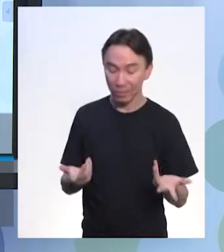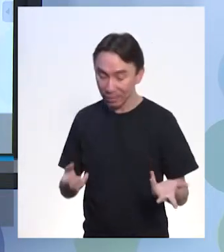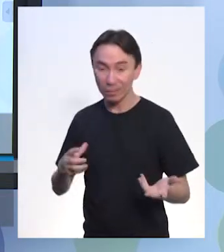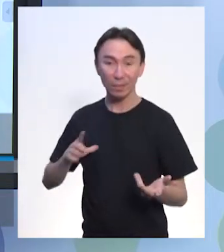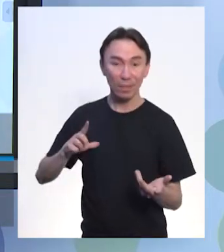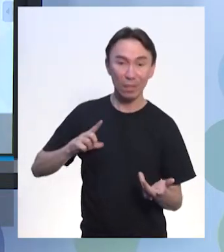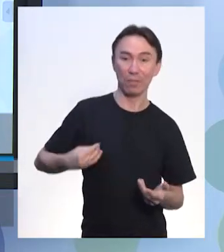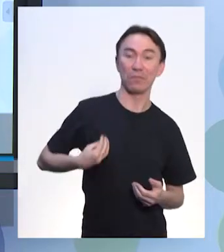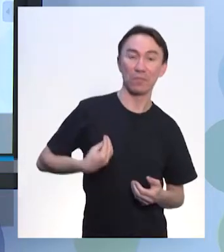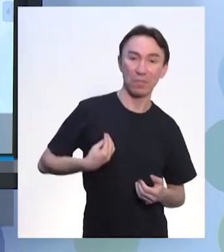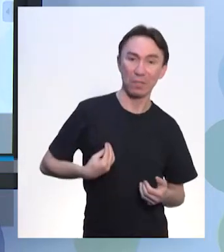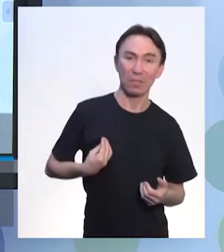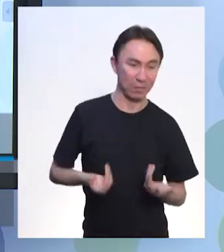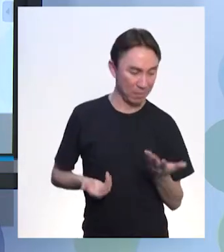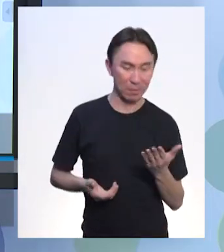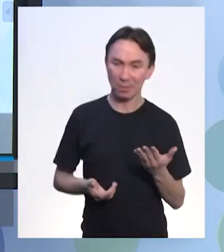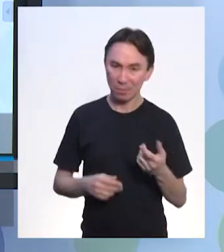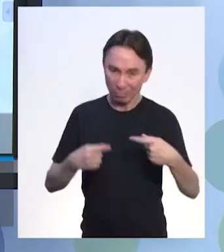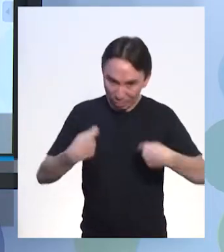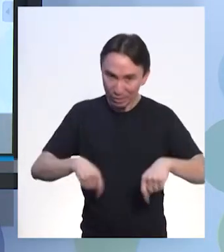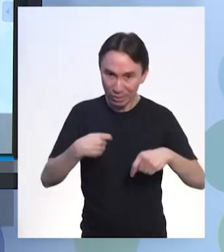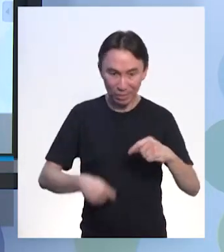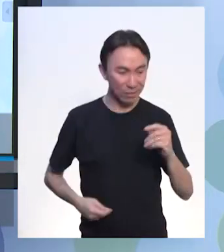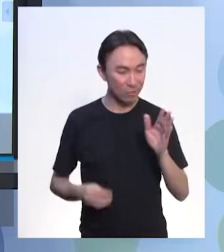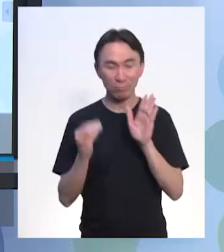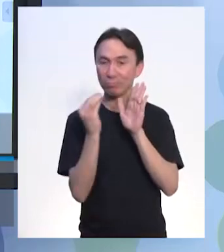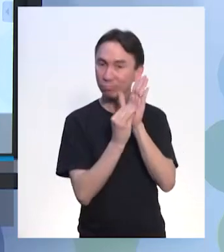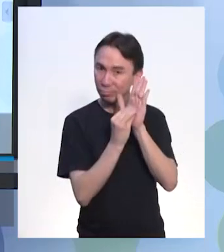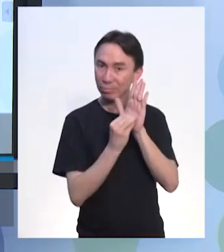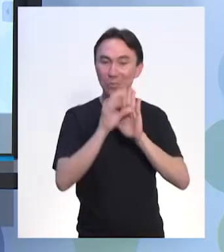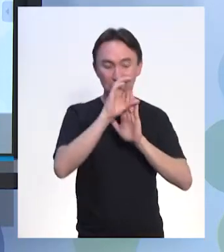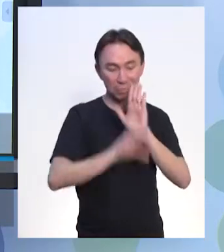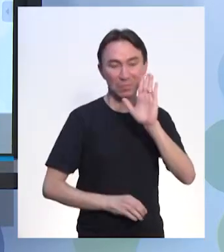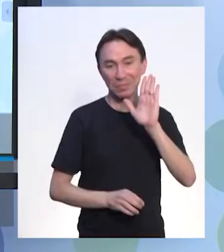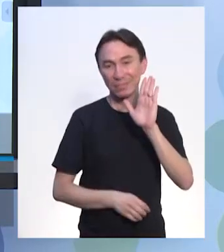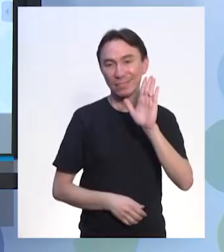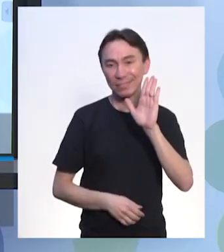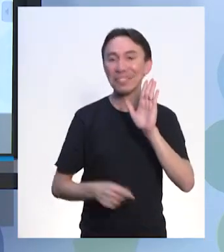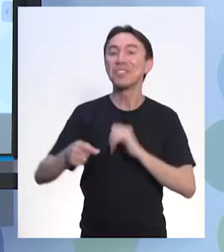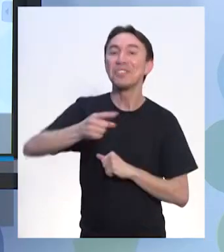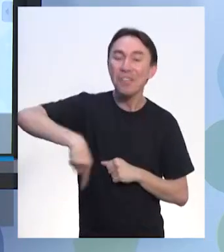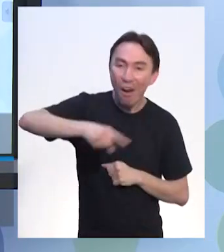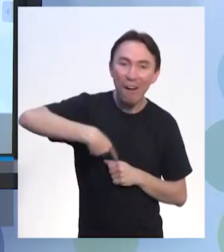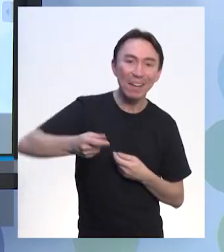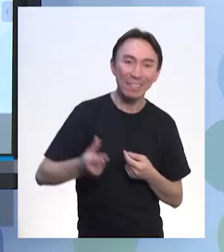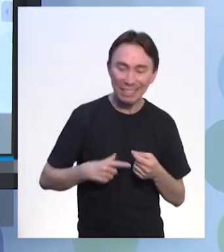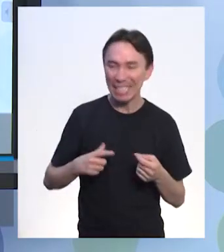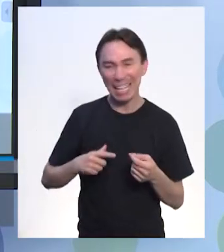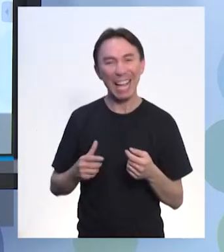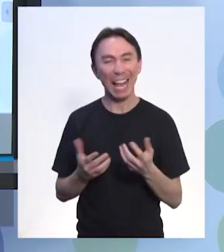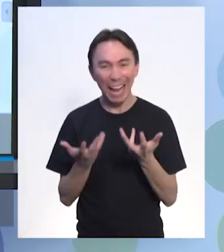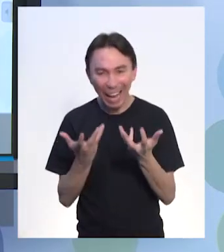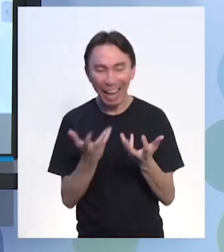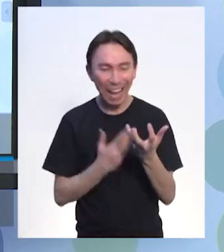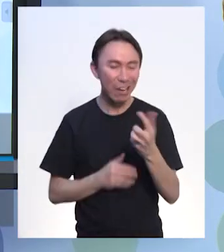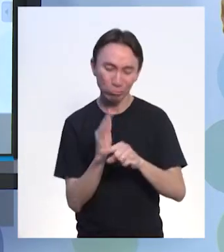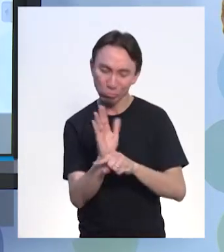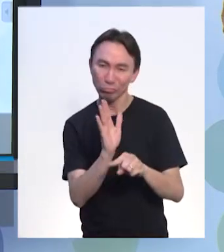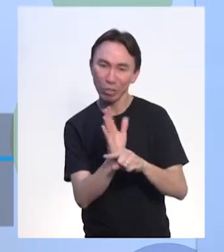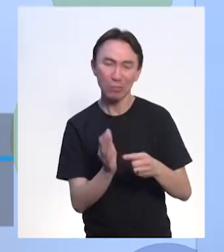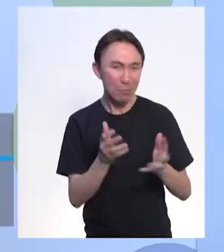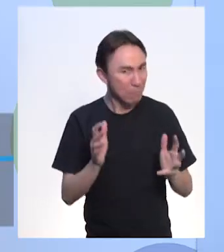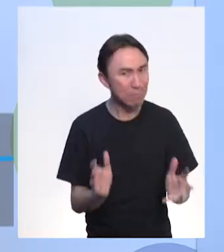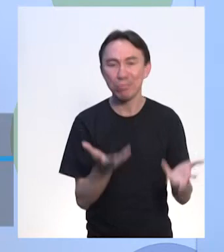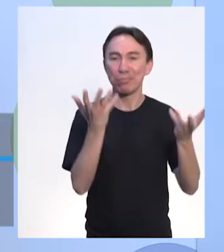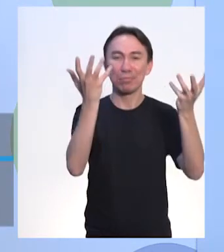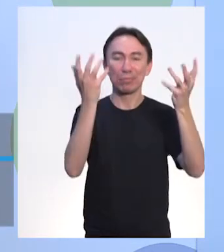do currículo, é um componente curricular muito importante. Nós somos defensoras deles, então, parabéns. Vamos lá. Ô, Mara, estão Oi,